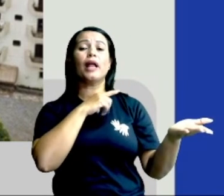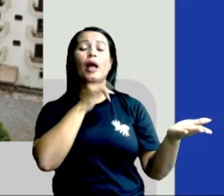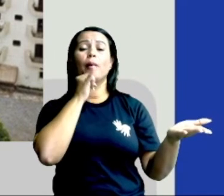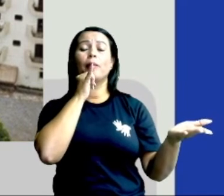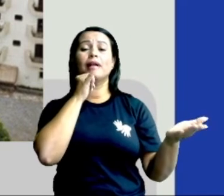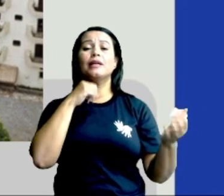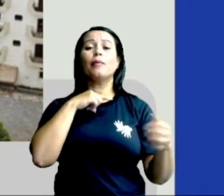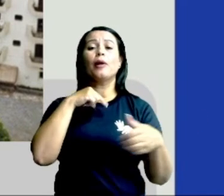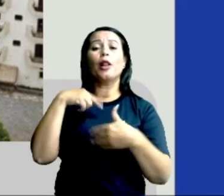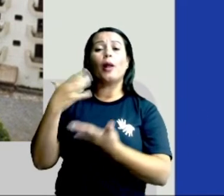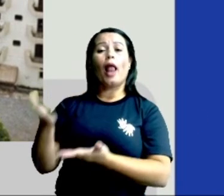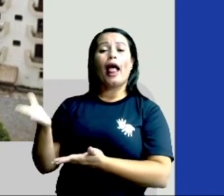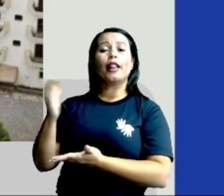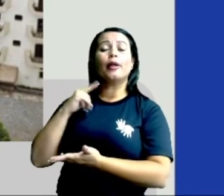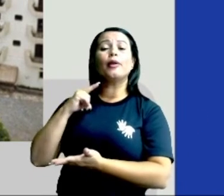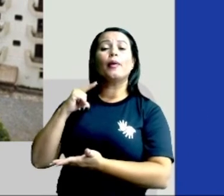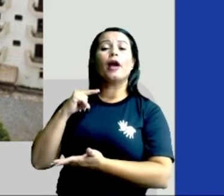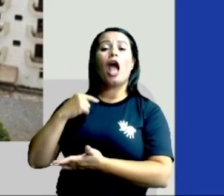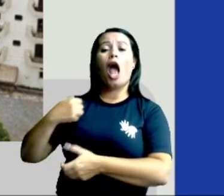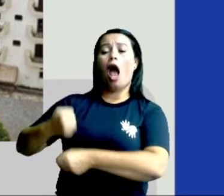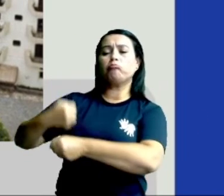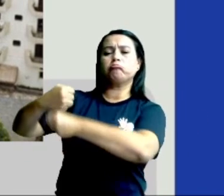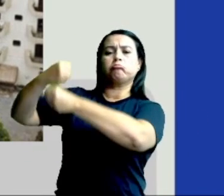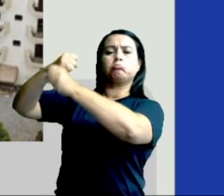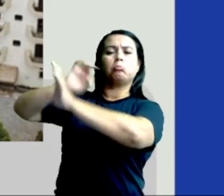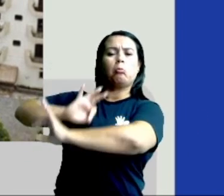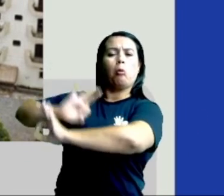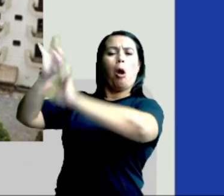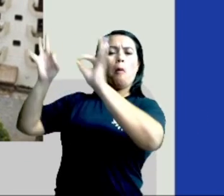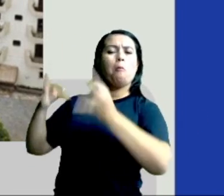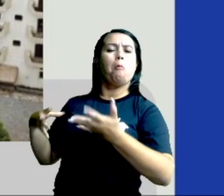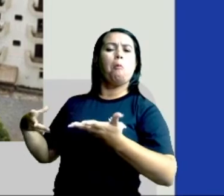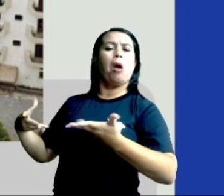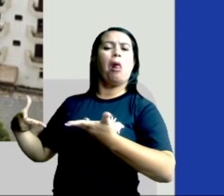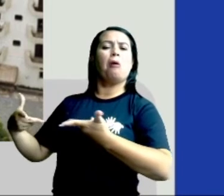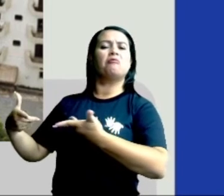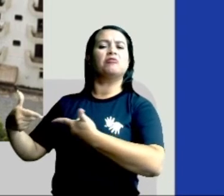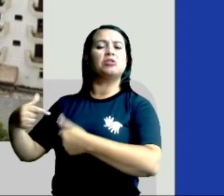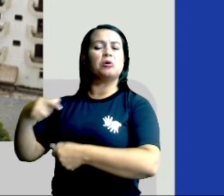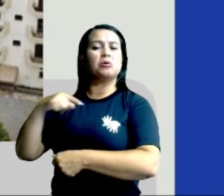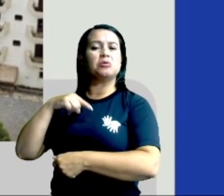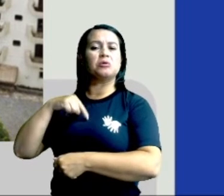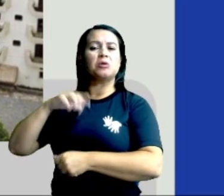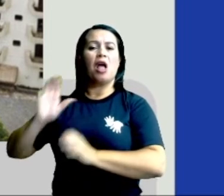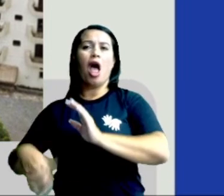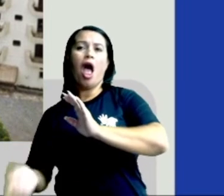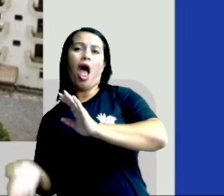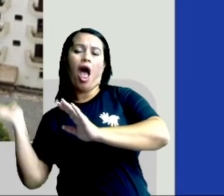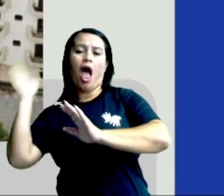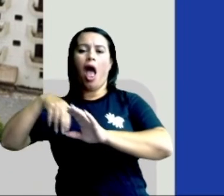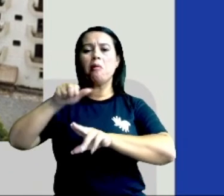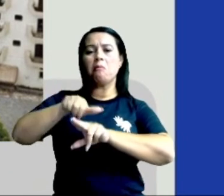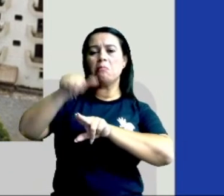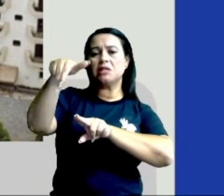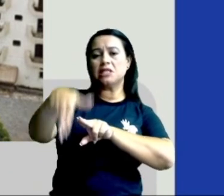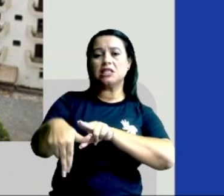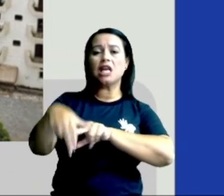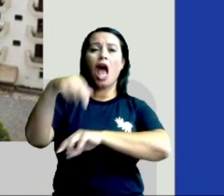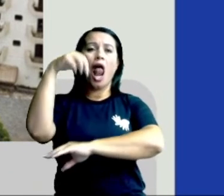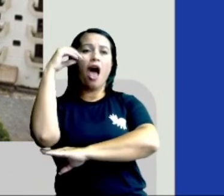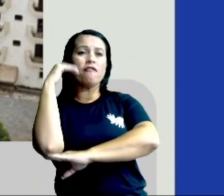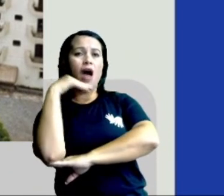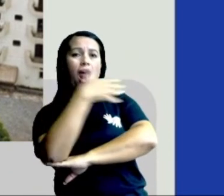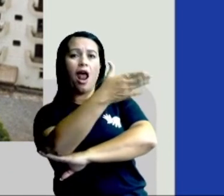condomínio maravilhoso, né? 5 estrelas de morar, quadra de tênis, piscina, varanda,